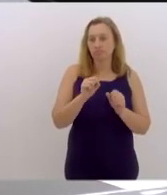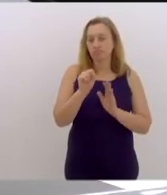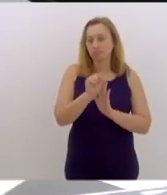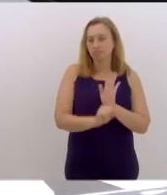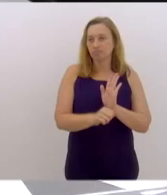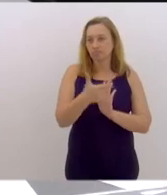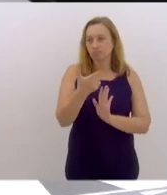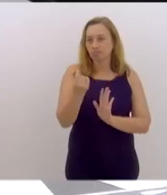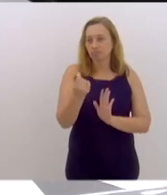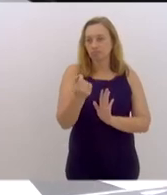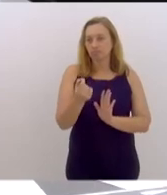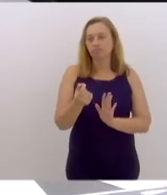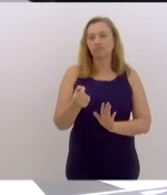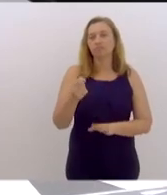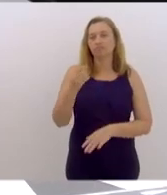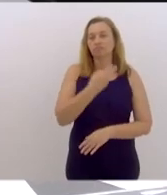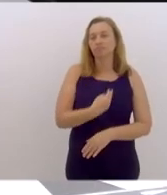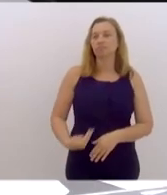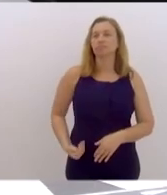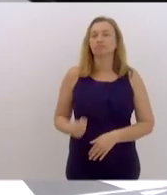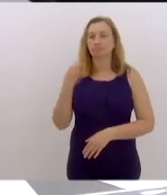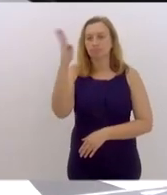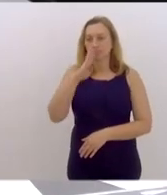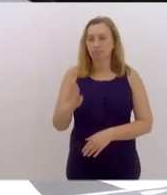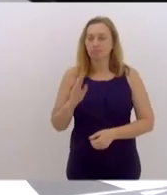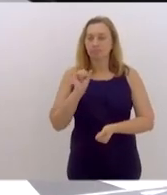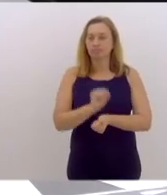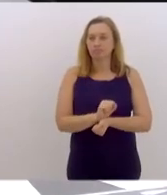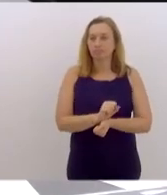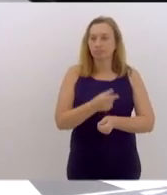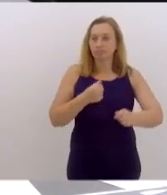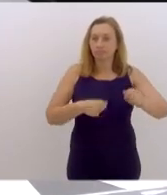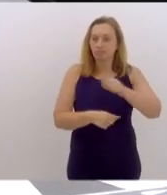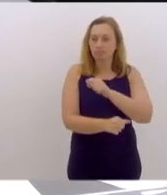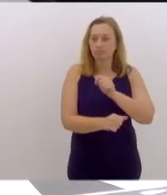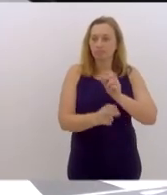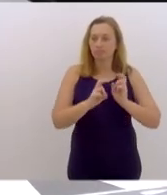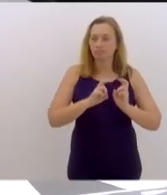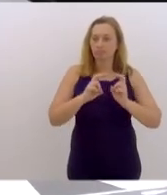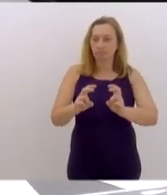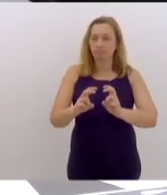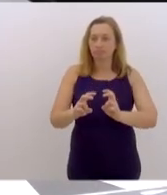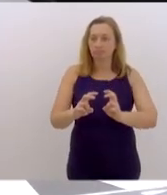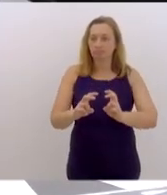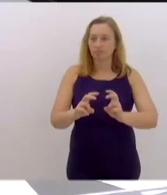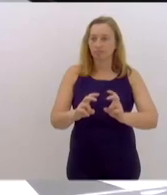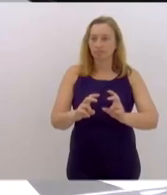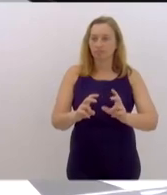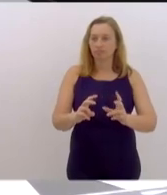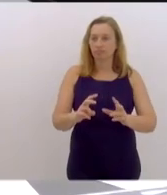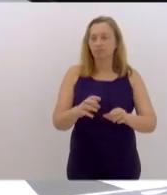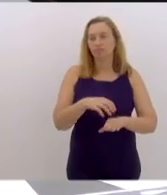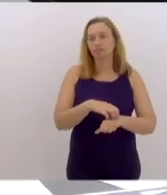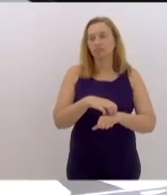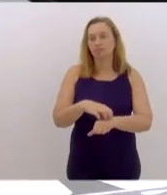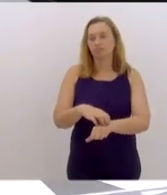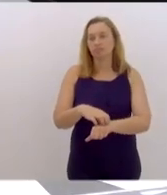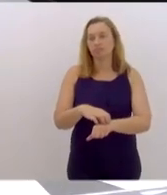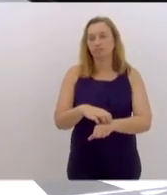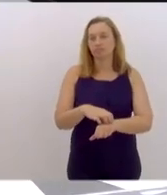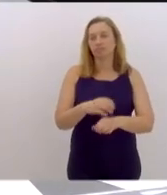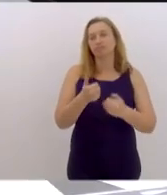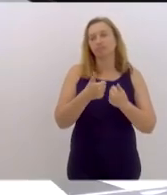governo brasileiro parou de investir em ferrovia para alimentar a lógica do transporte rodoviário